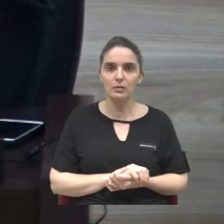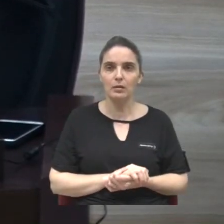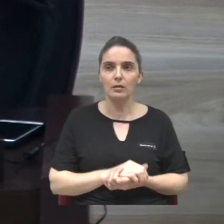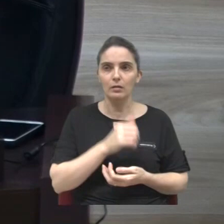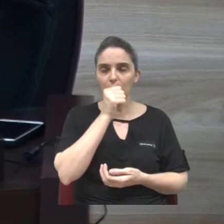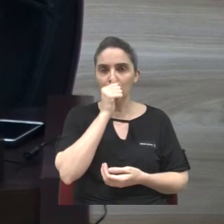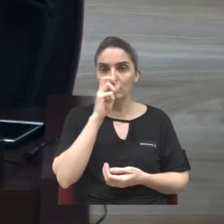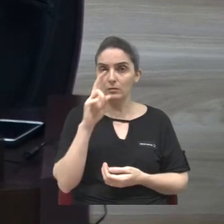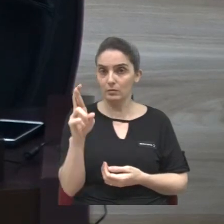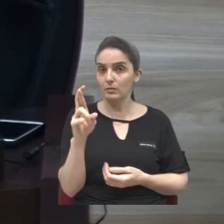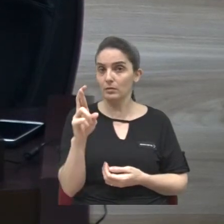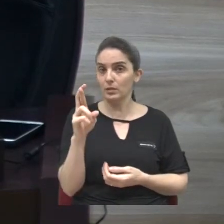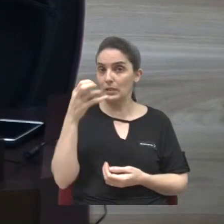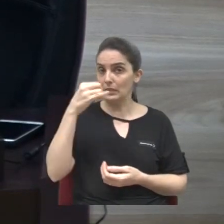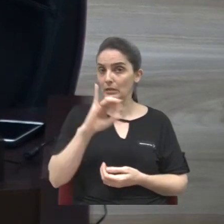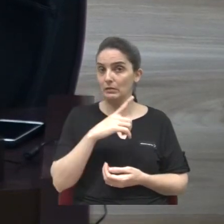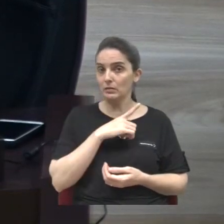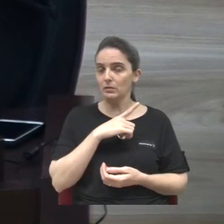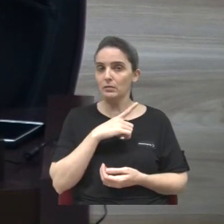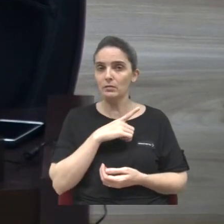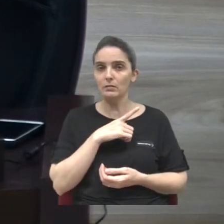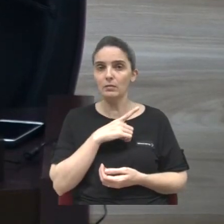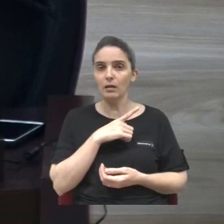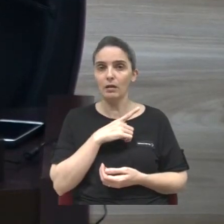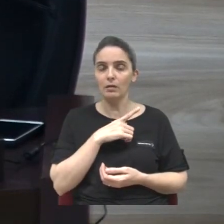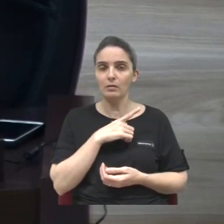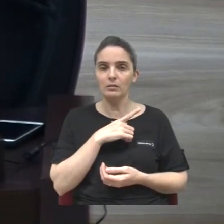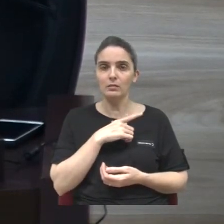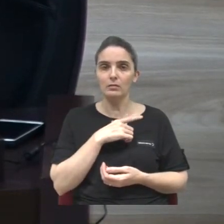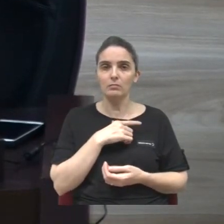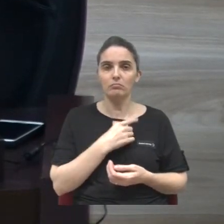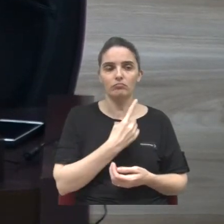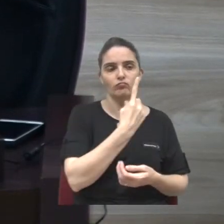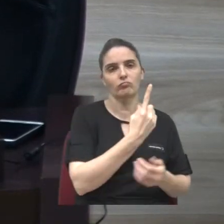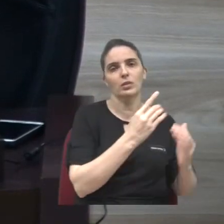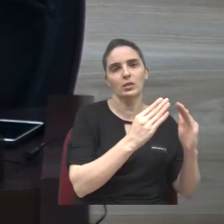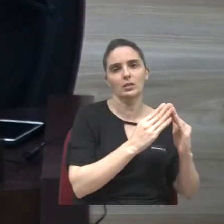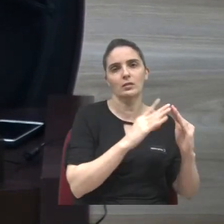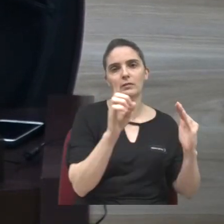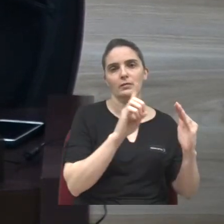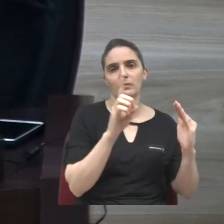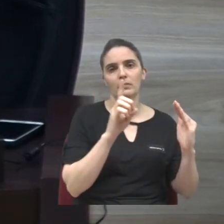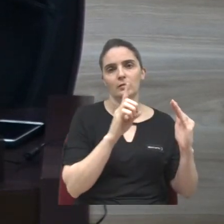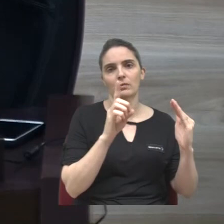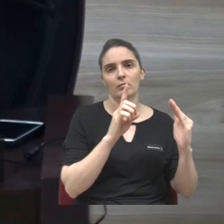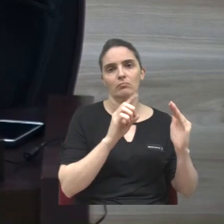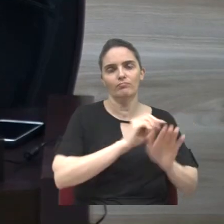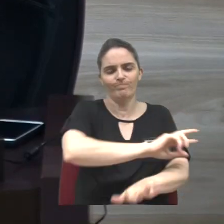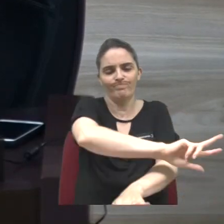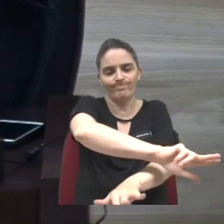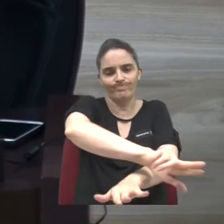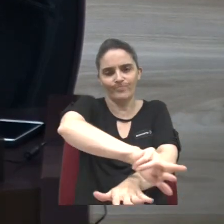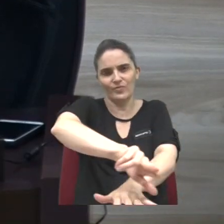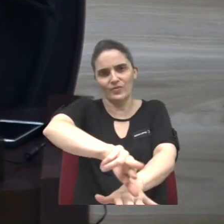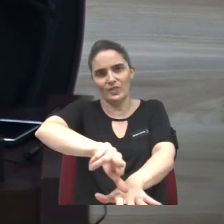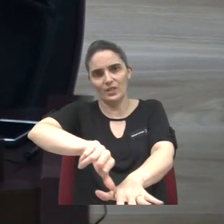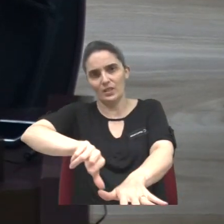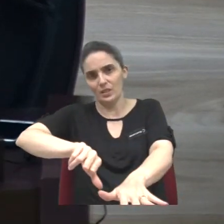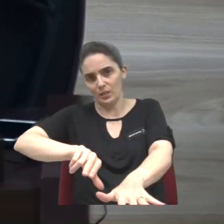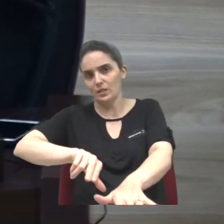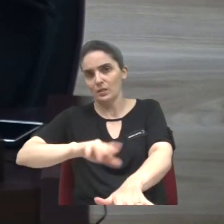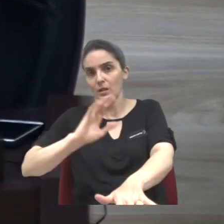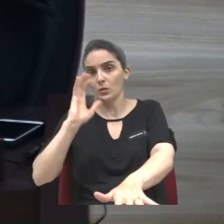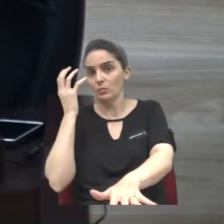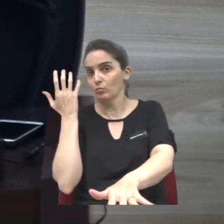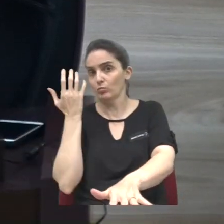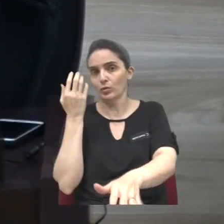em hipótese alguma em somente uma residência, mas sim ao menos uma extensão maior. Para ele, não existe a